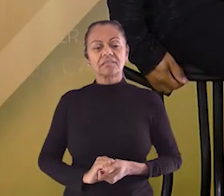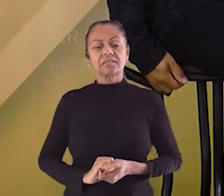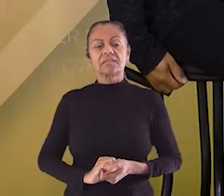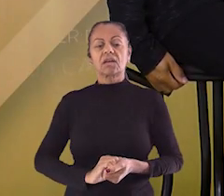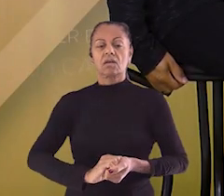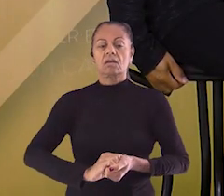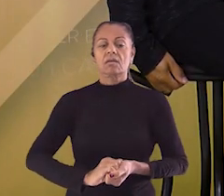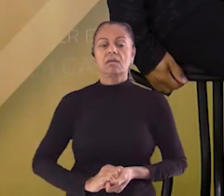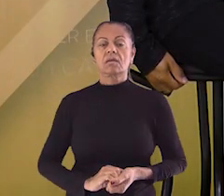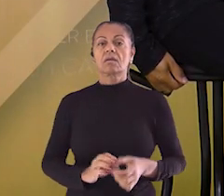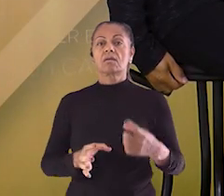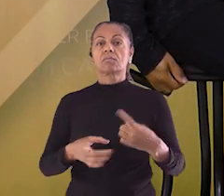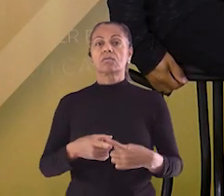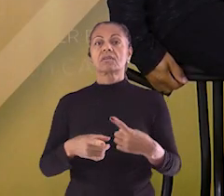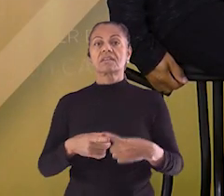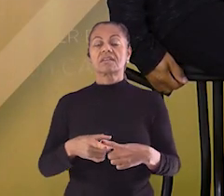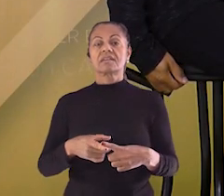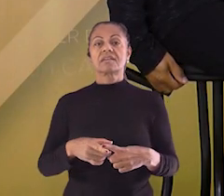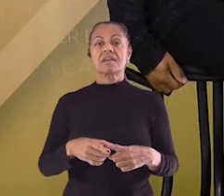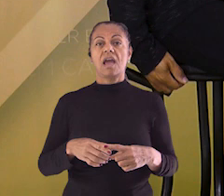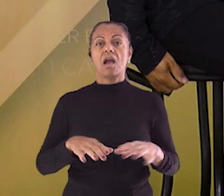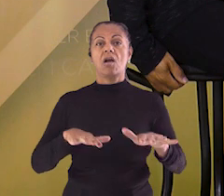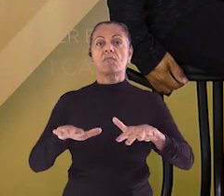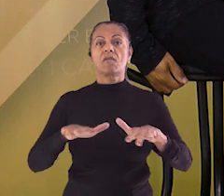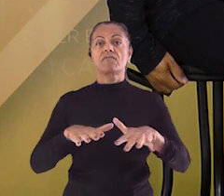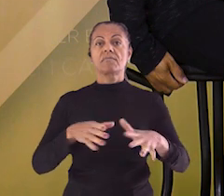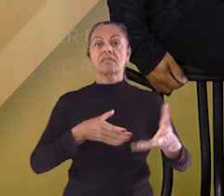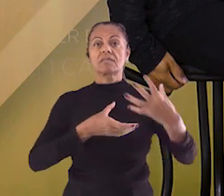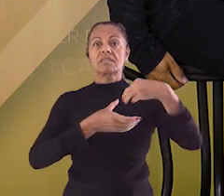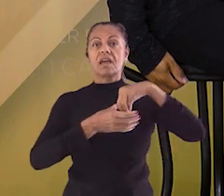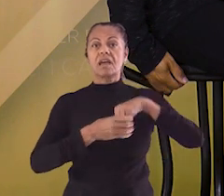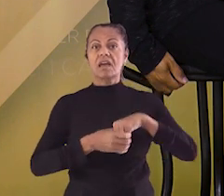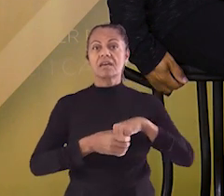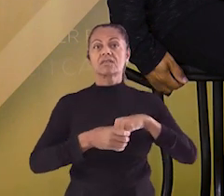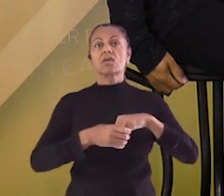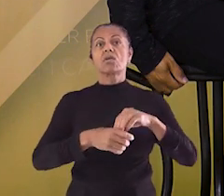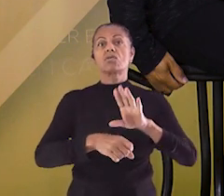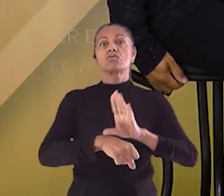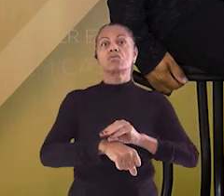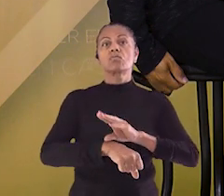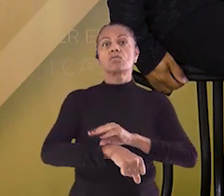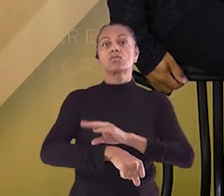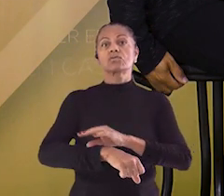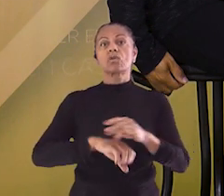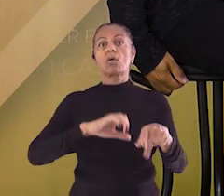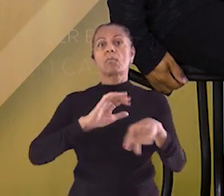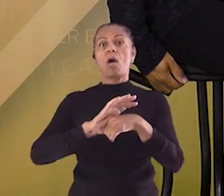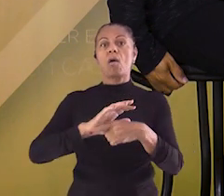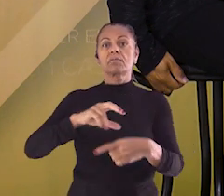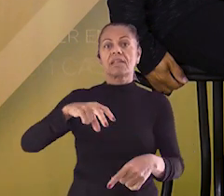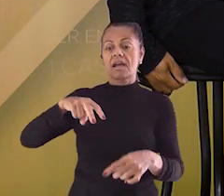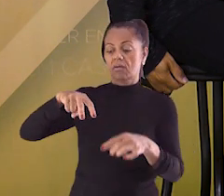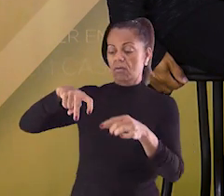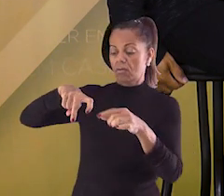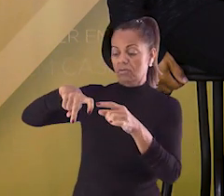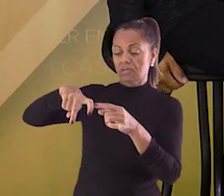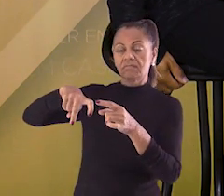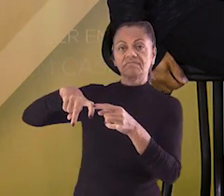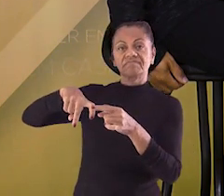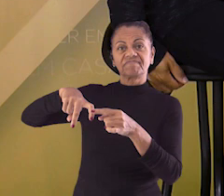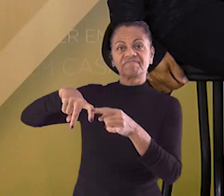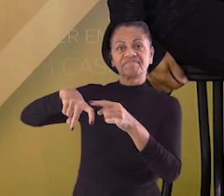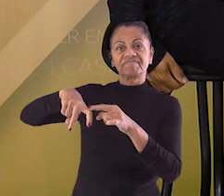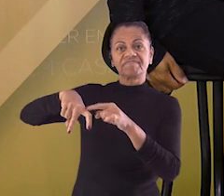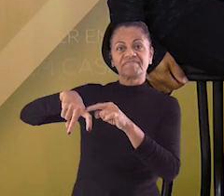Viram? O instrumento, ele gera uma resposta de contração no músculo estriado esquelético